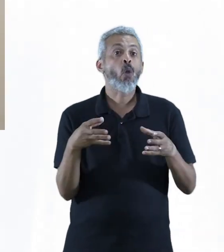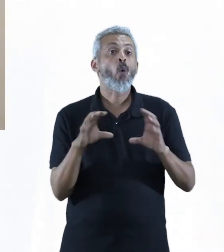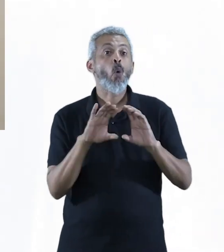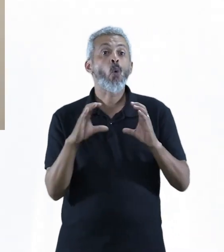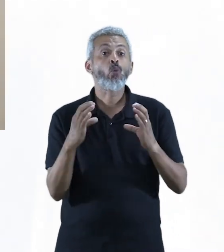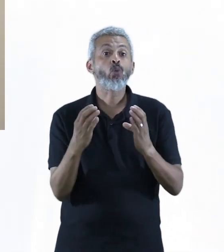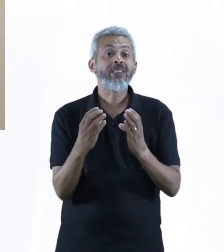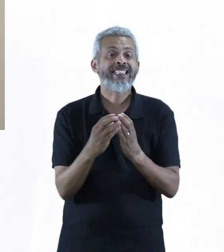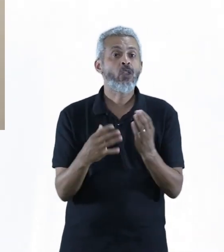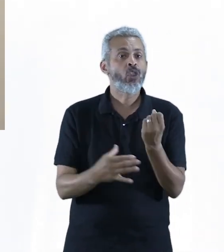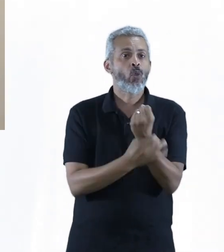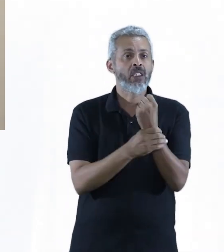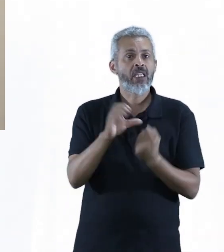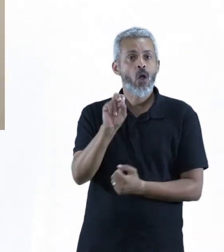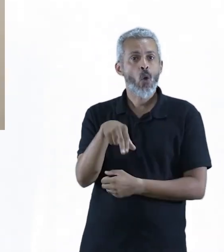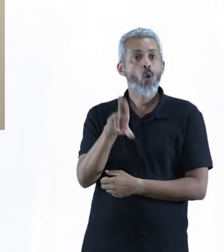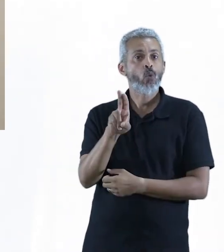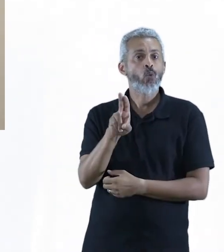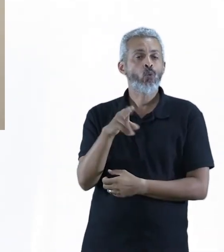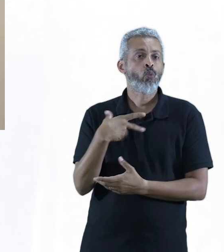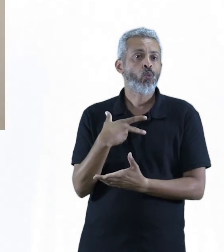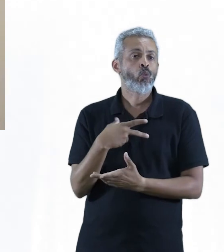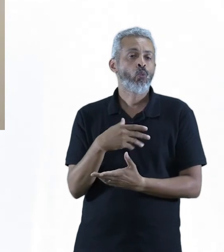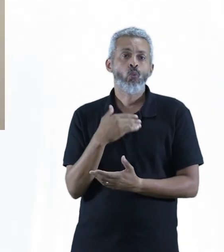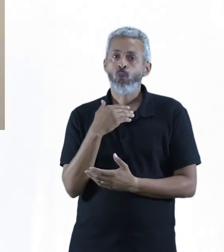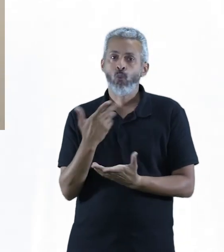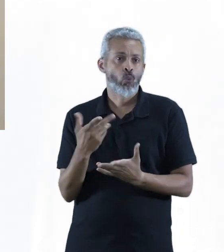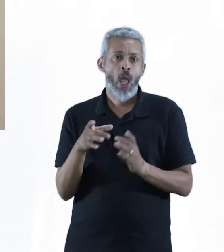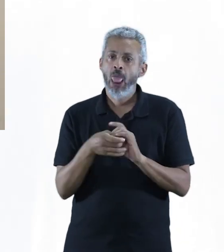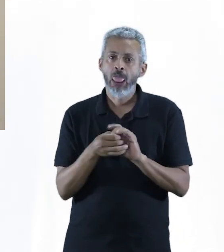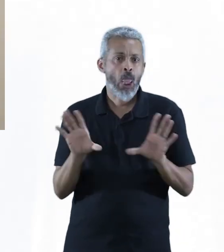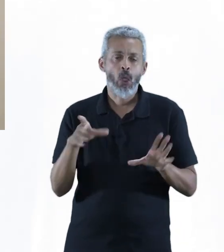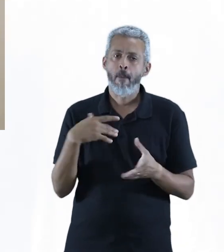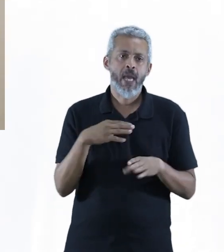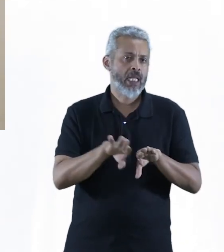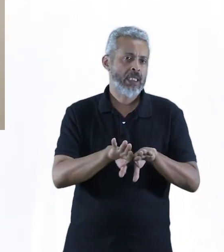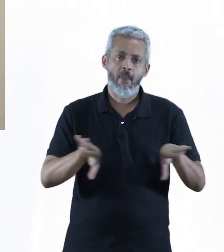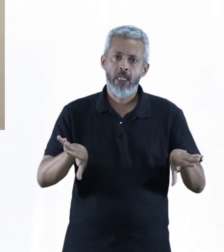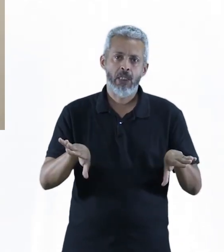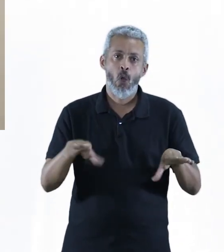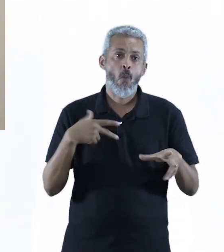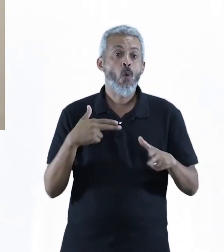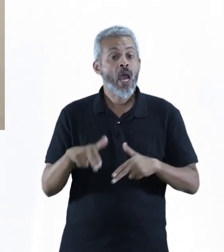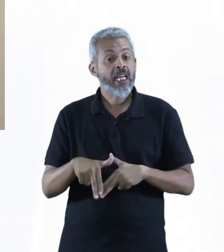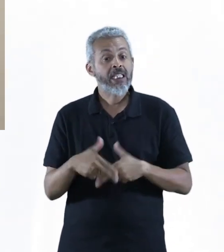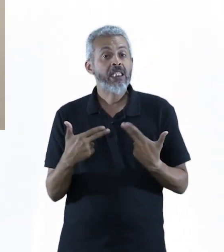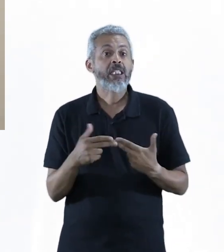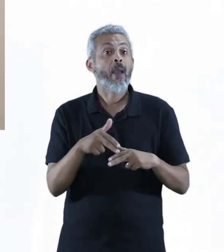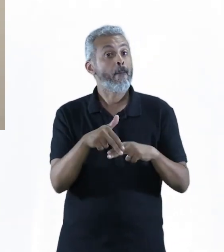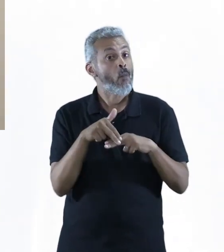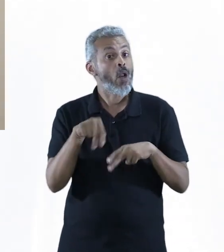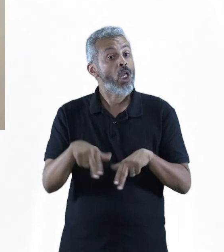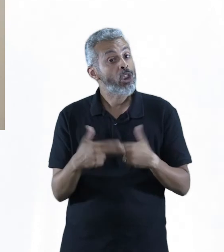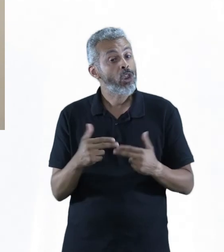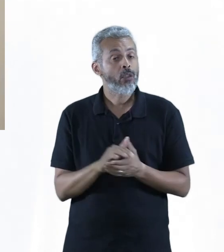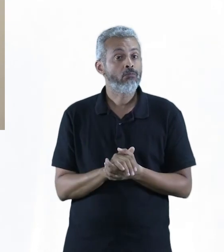da ONU impede as separações por etnias hoje. Porque existem várias regiões, vários países que também querem